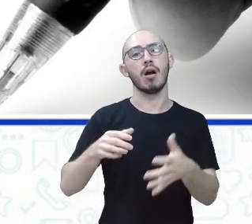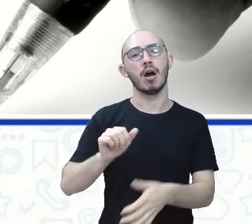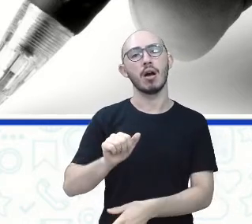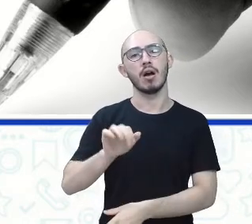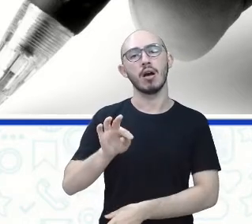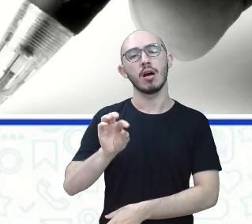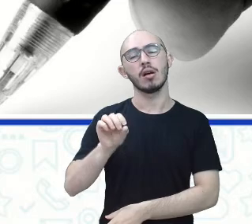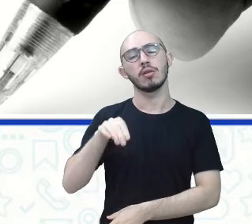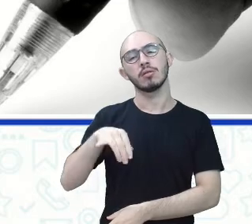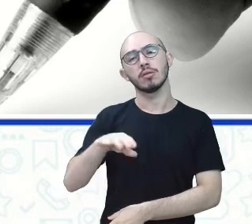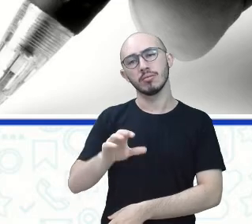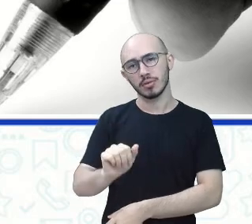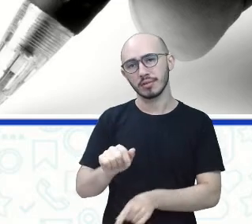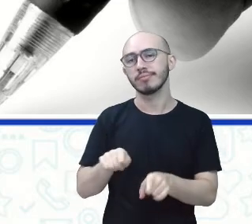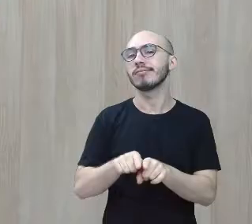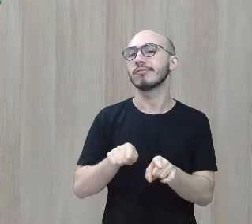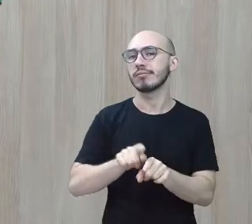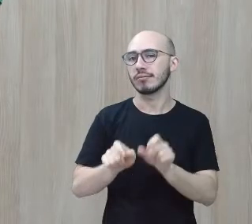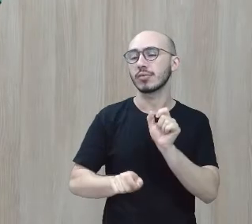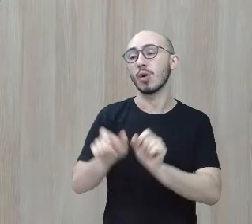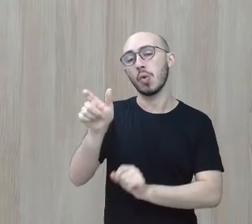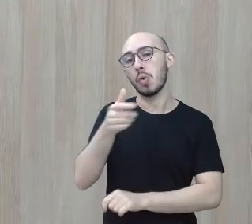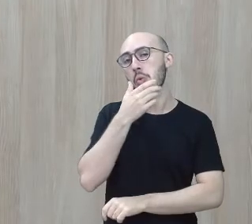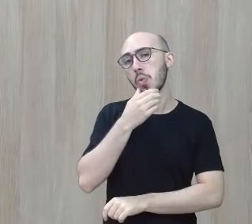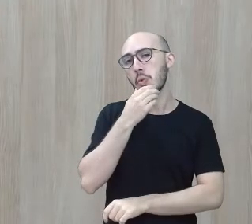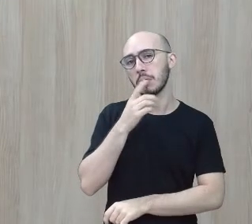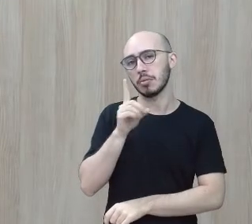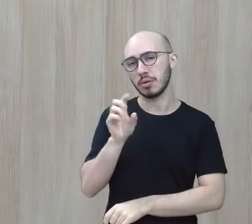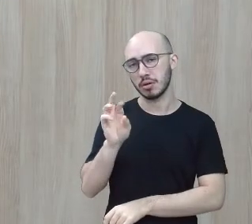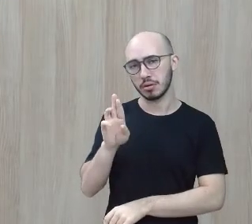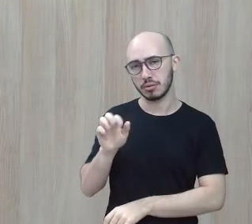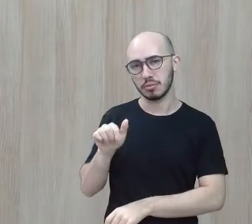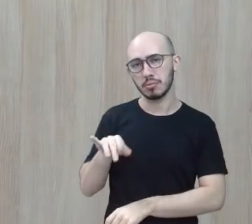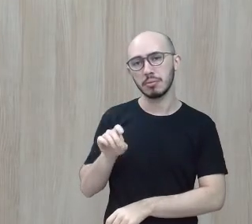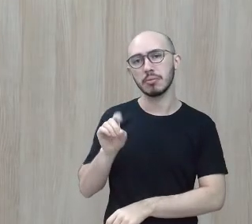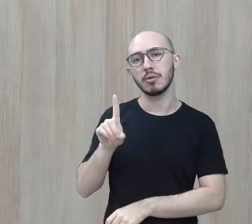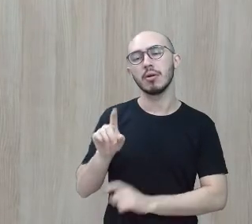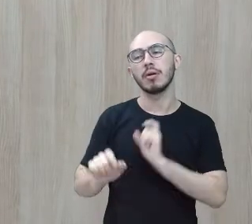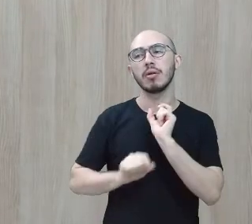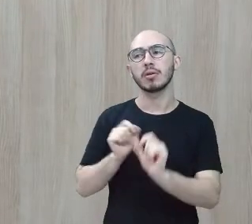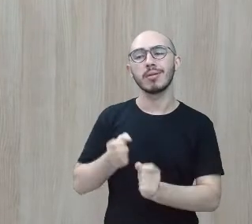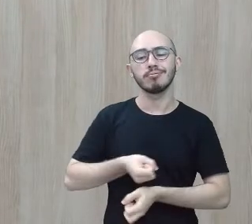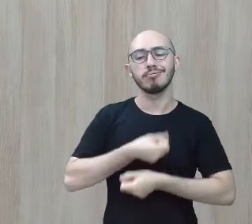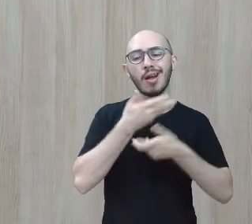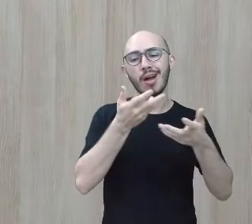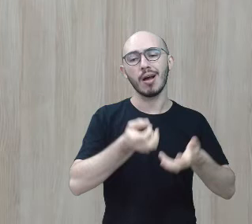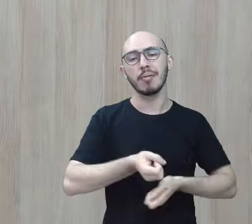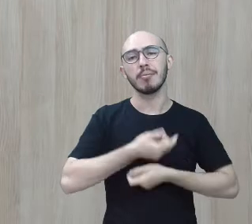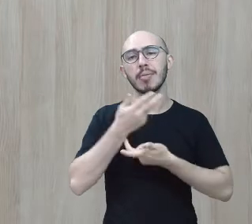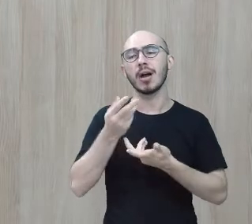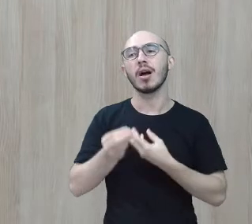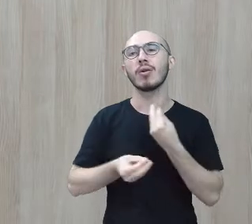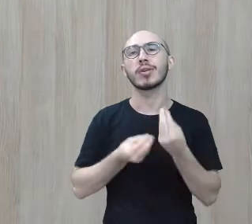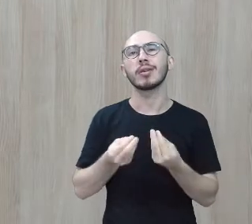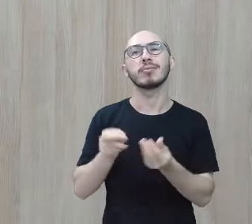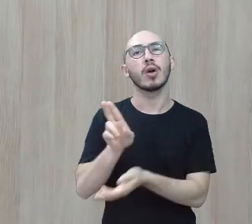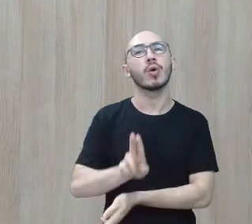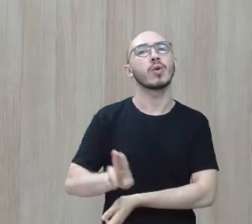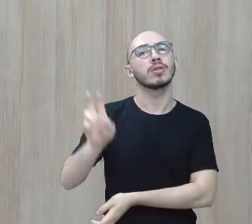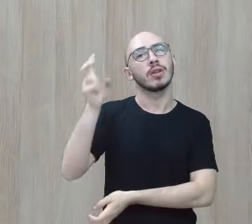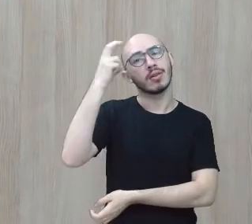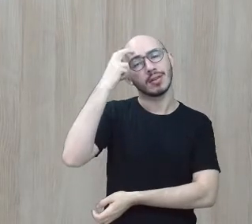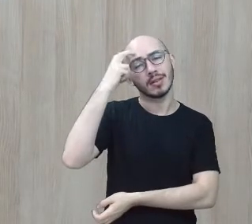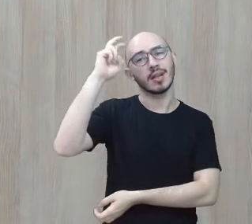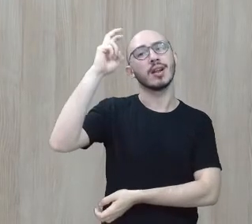este homem, ele fala, não é? Ele acaba usando de uma inteligência,